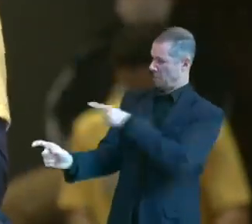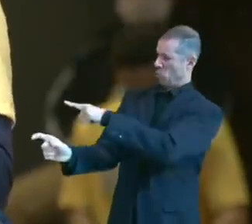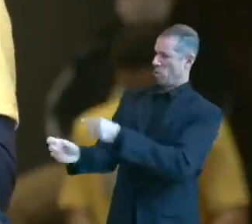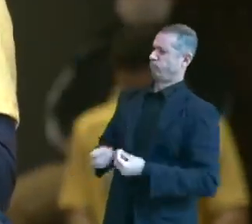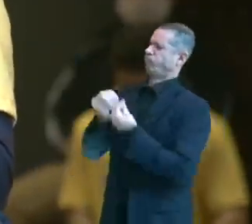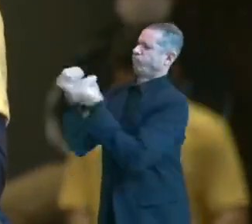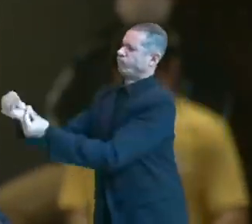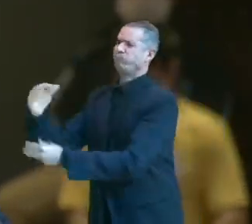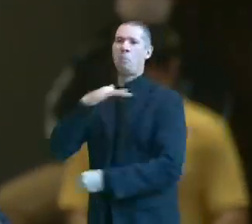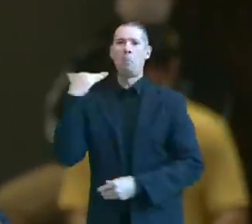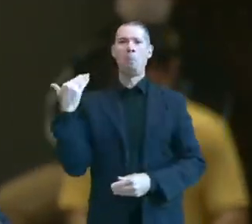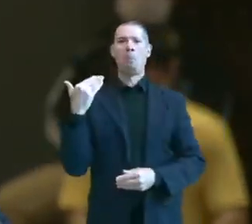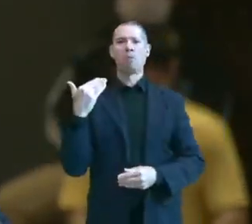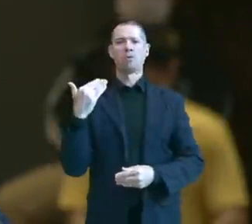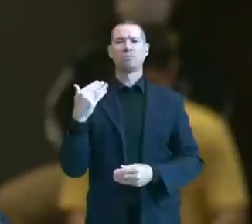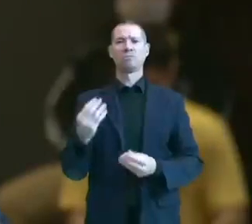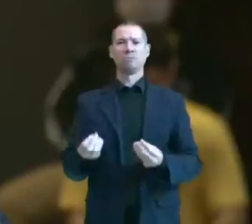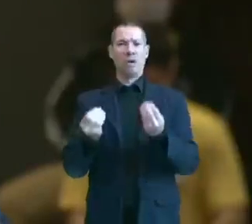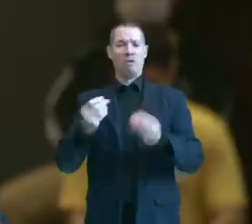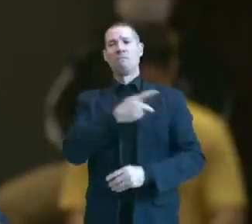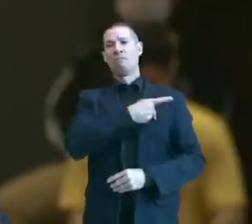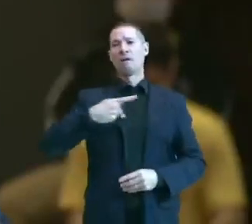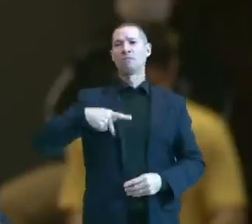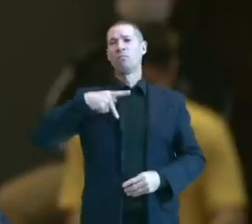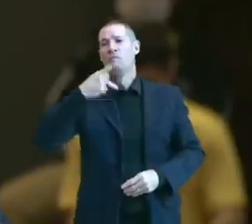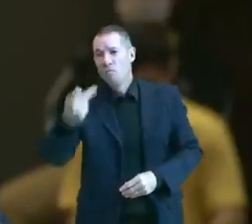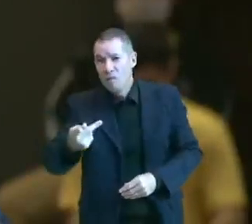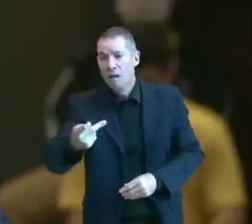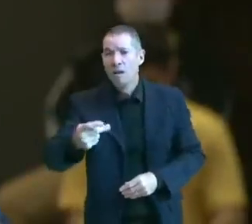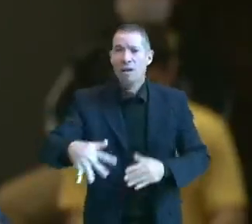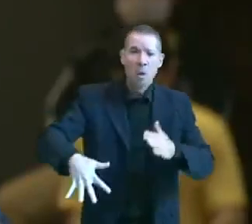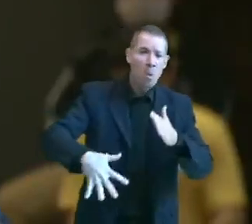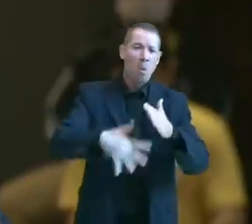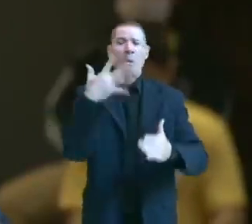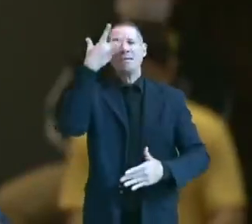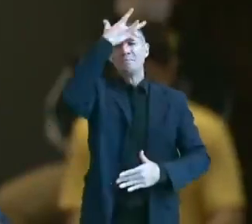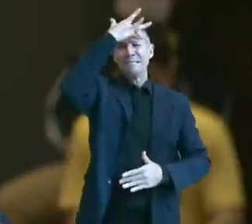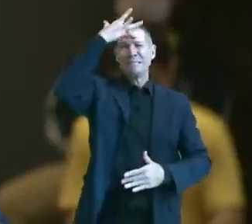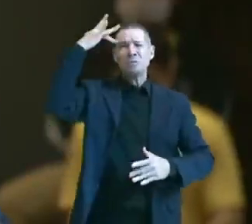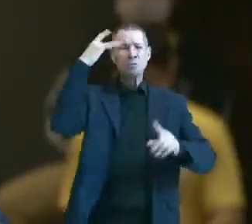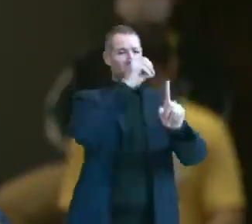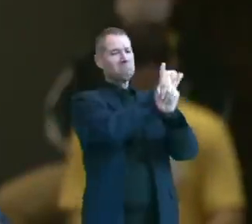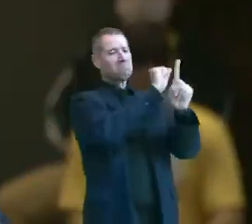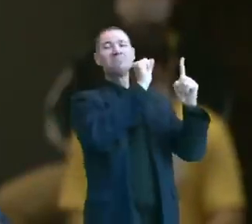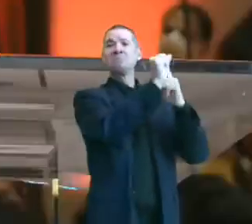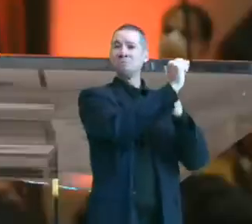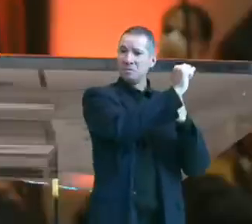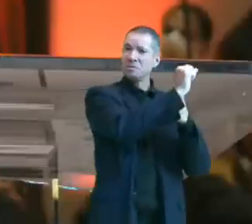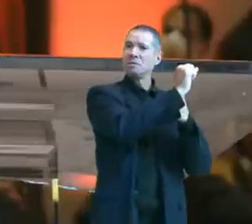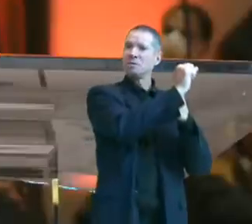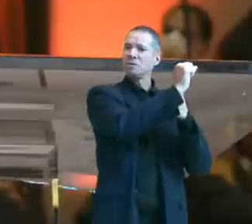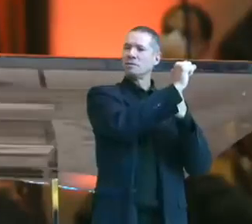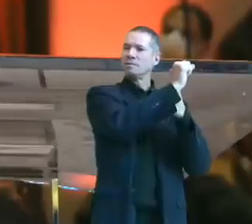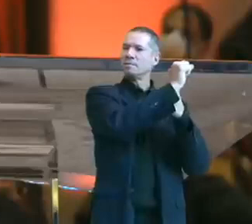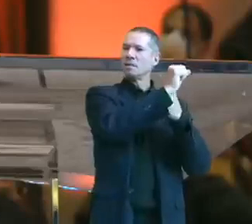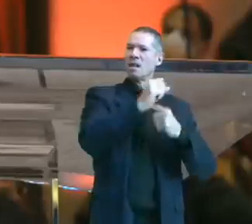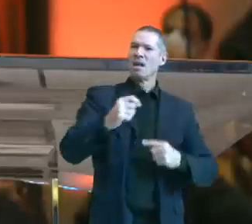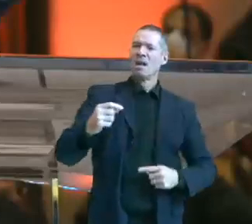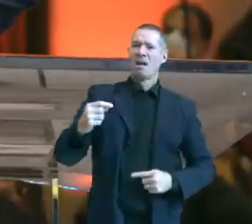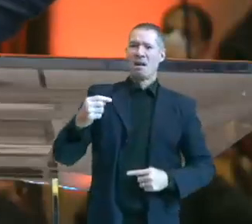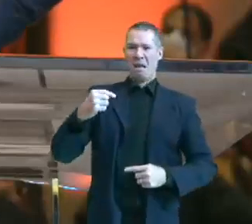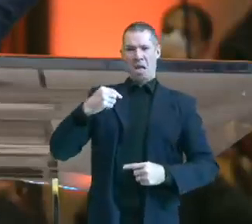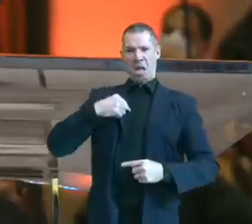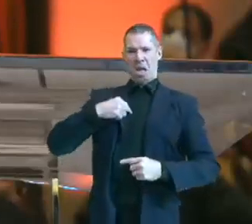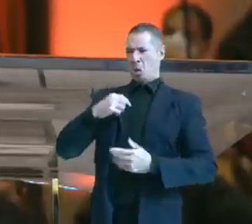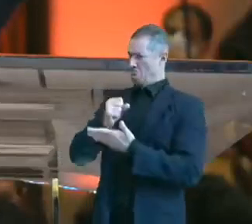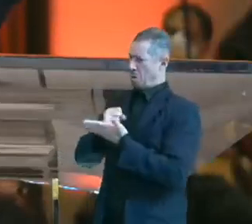morte. Como o pastor falou, quantas pessoas da sociedade dizem assim: eu não vou